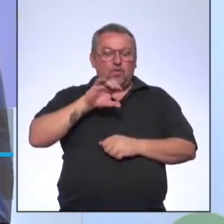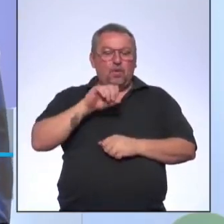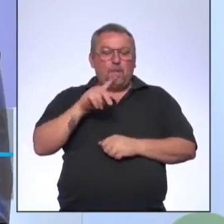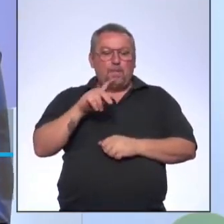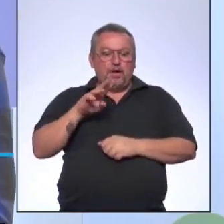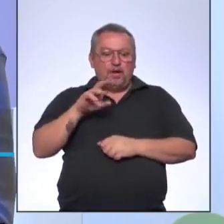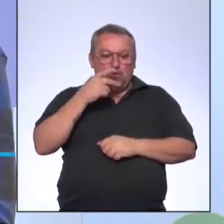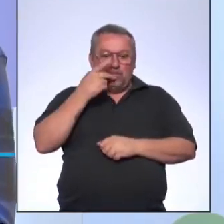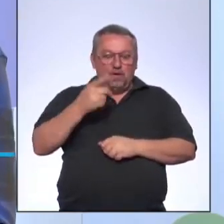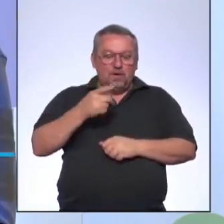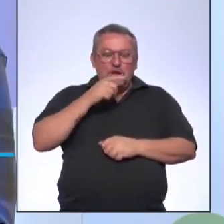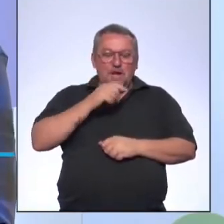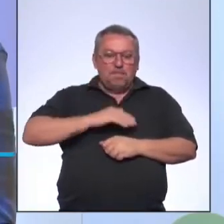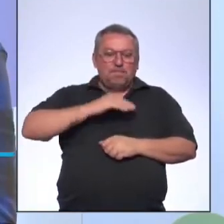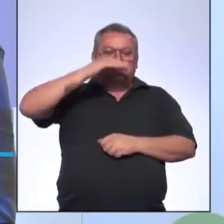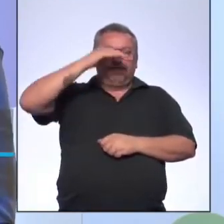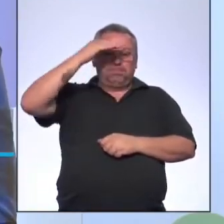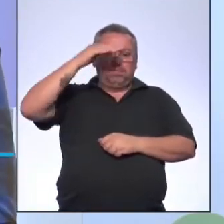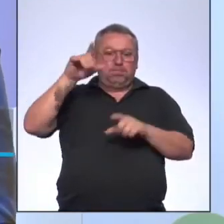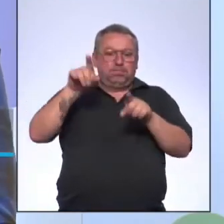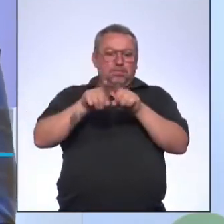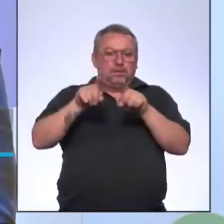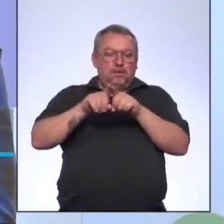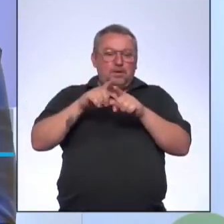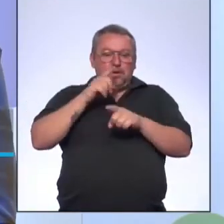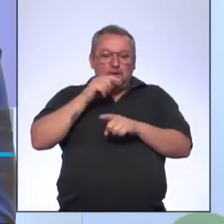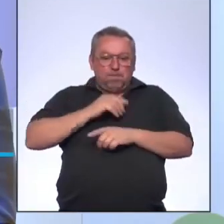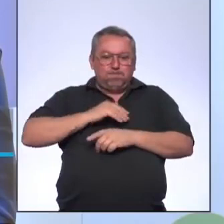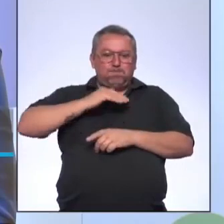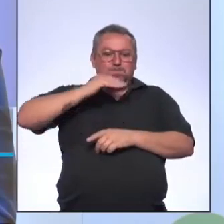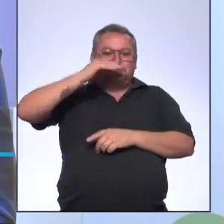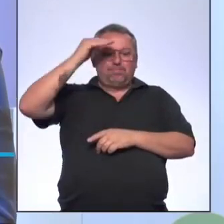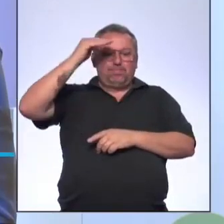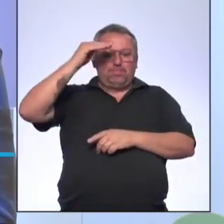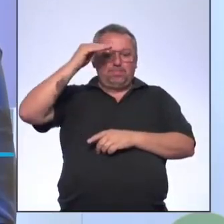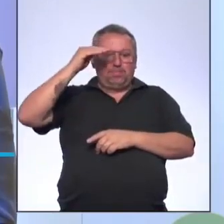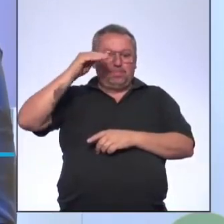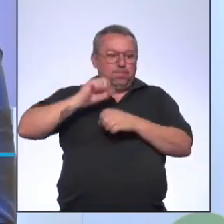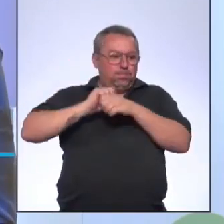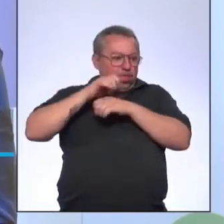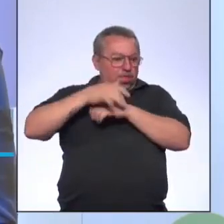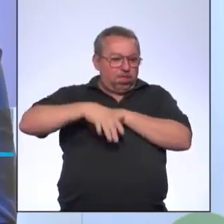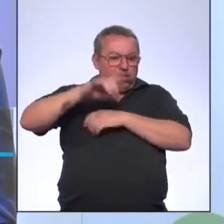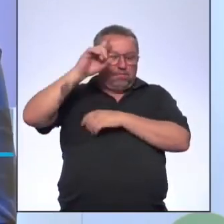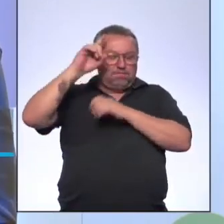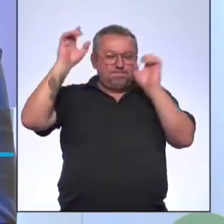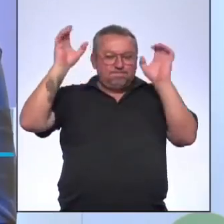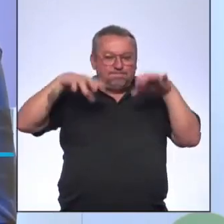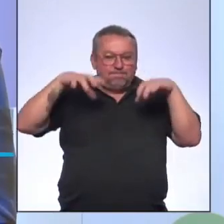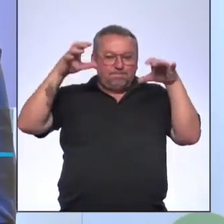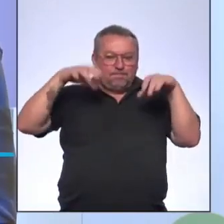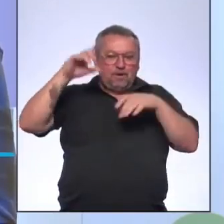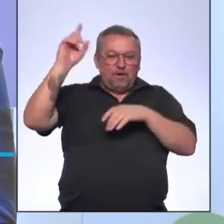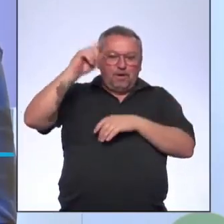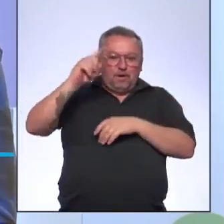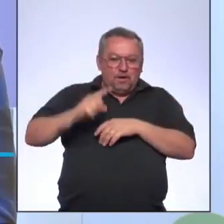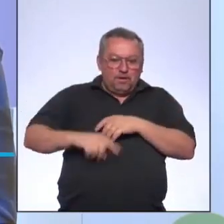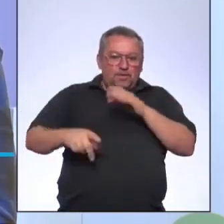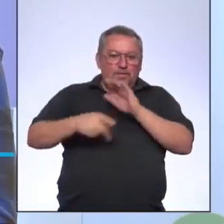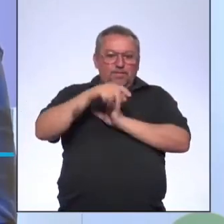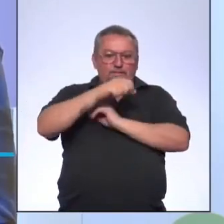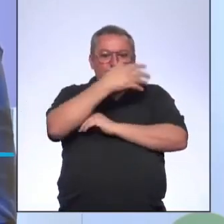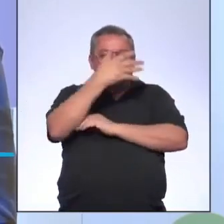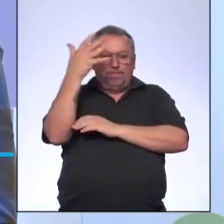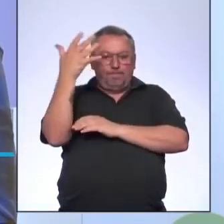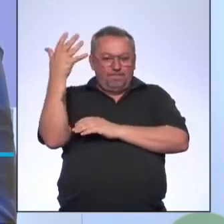sobre que são enchentes. O Felipe falou sobre que são inundações, deslizamento e tempestade. O Rayon, fenômenos da